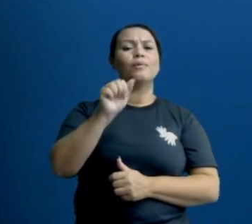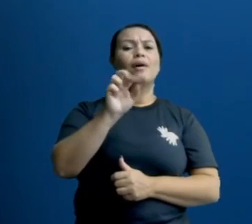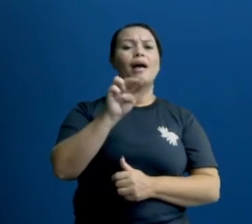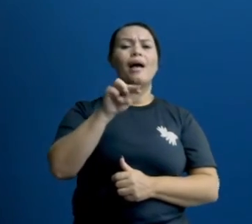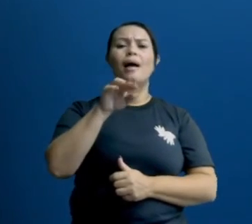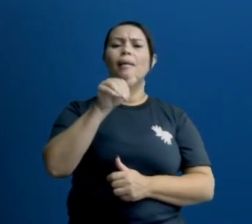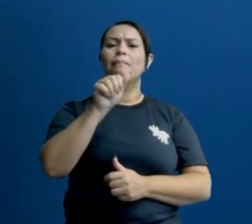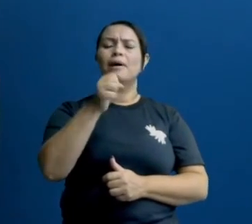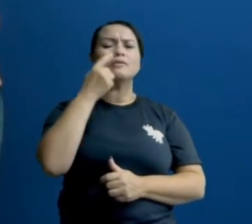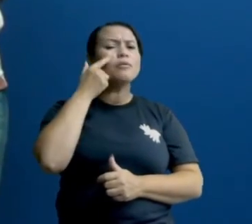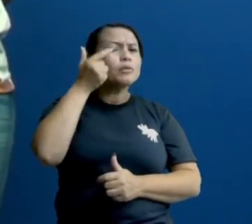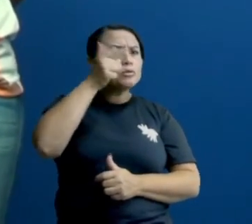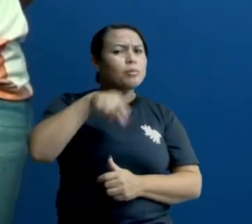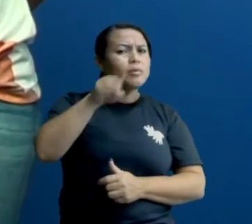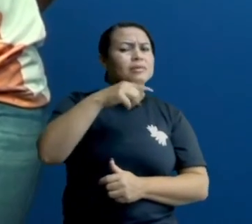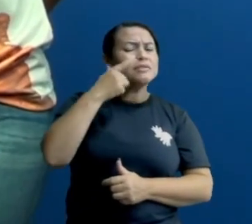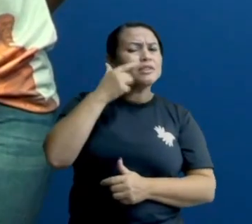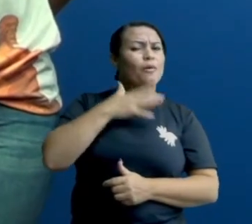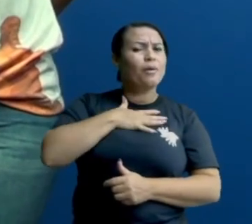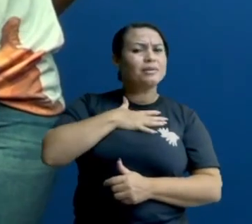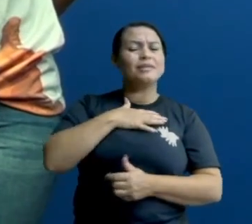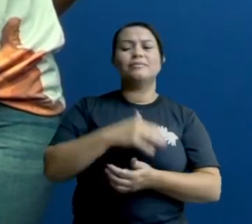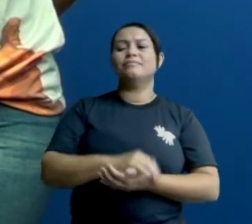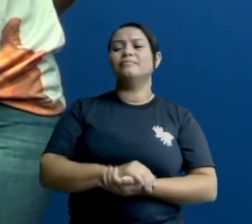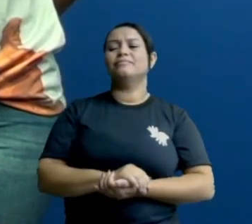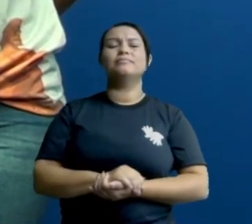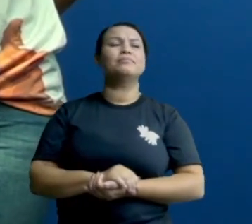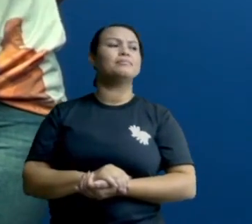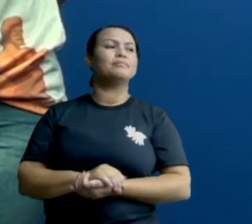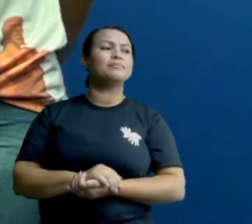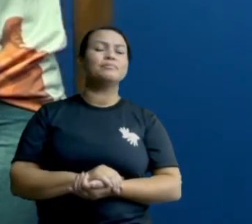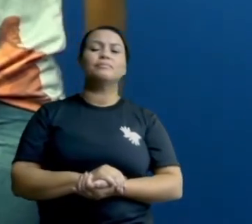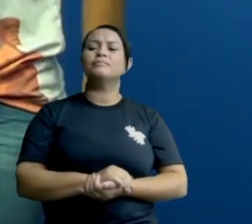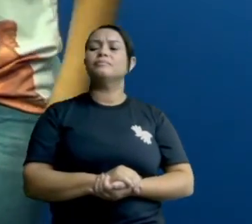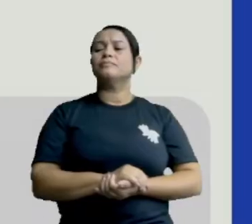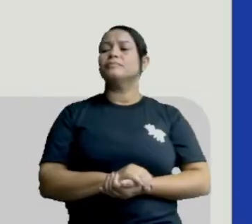umas que eu sei que vocês estão gostando muito.